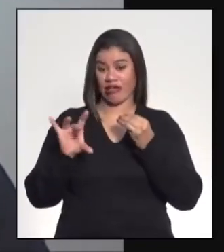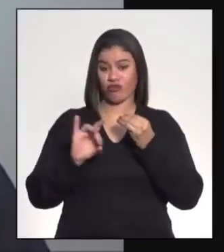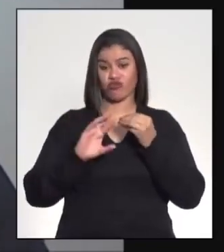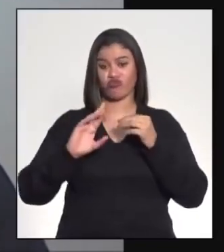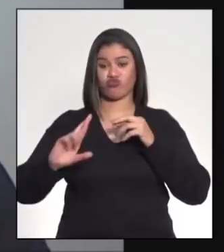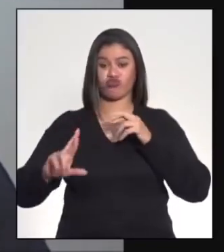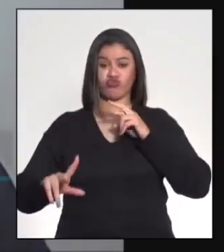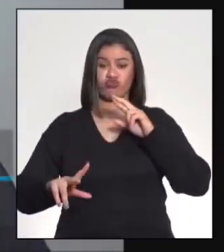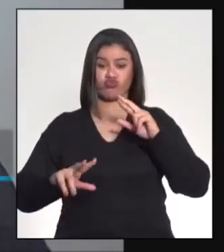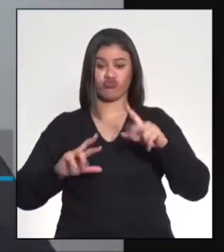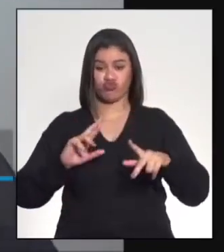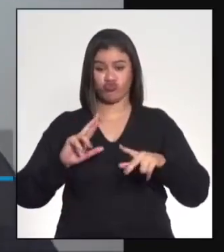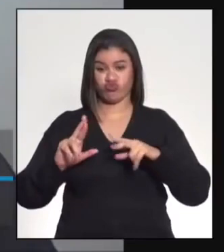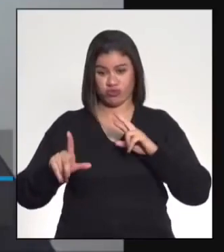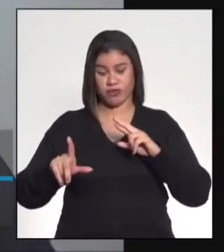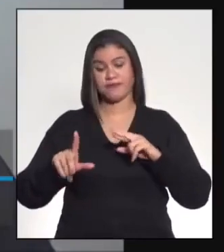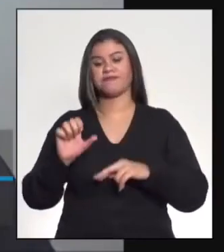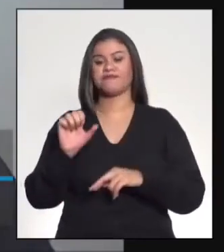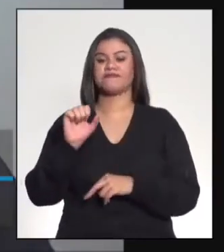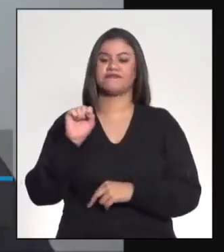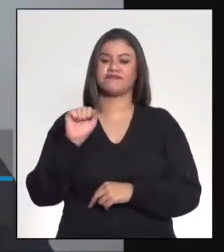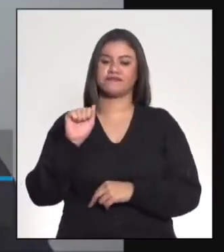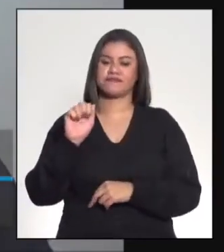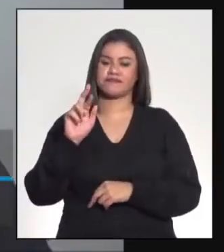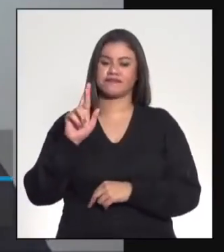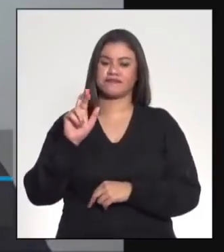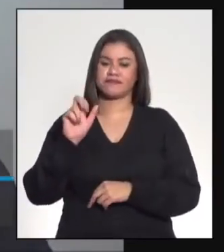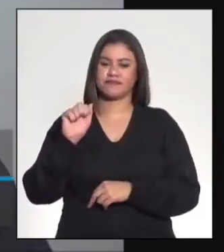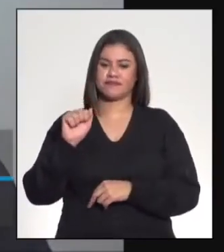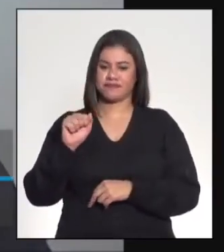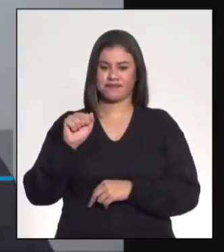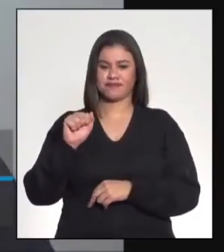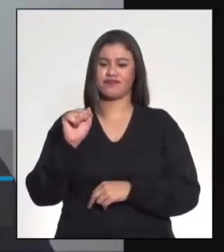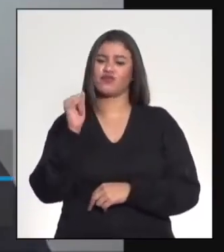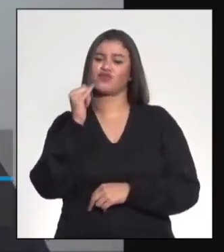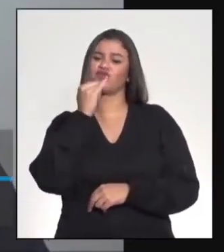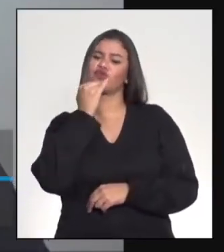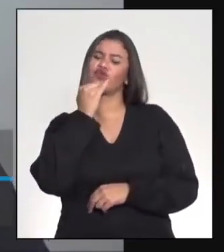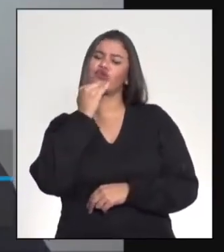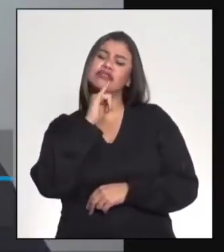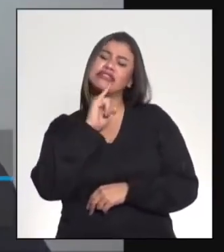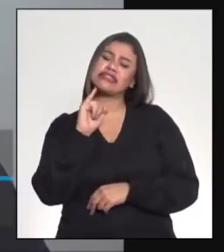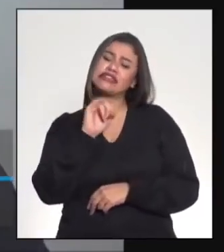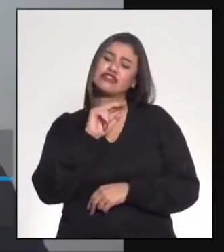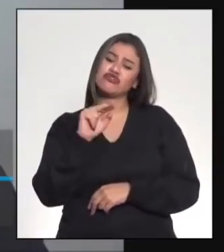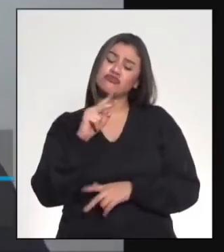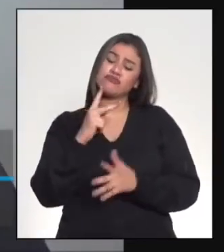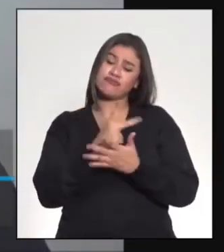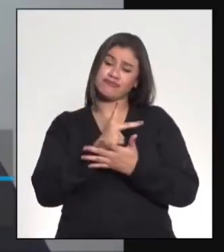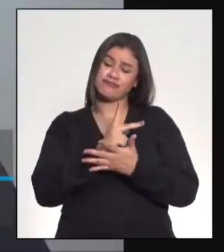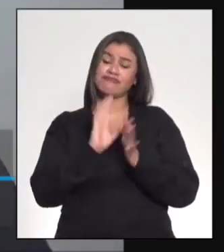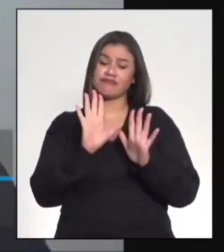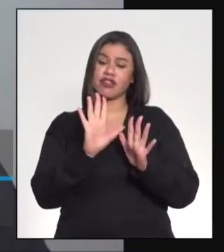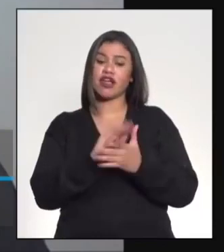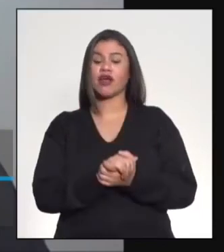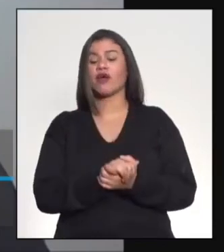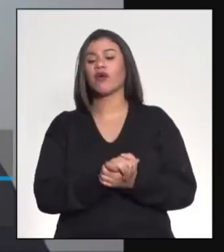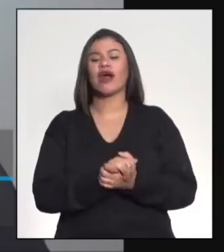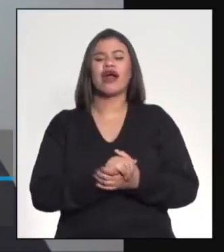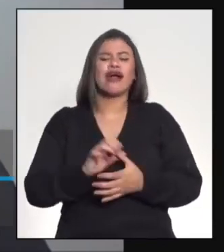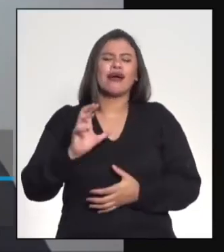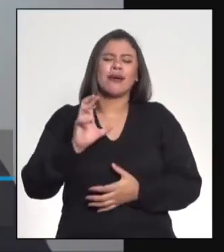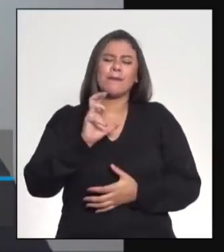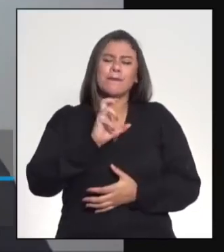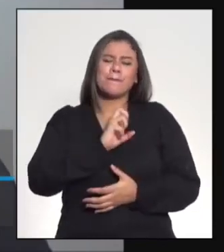né? A Sara Mazan, se eu errei, desculpa, tá? Diz que adorou a ideia de uma